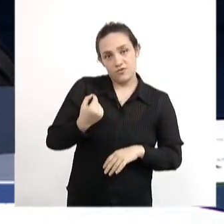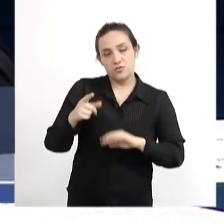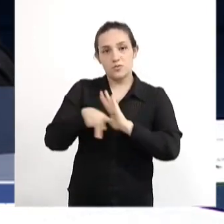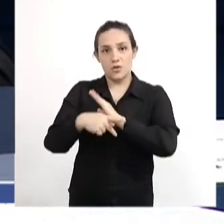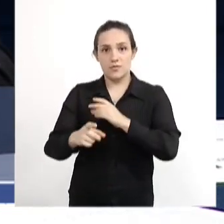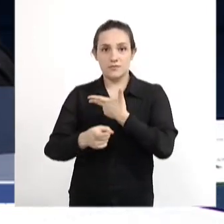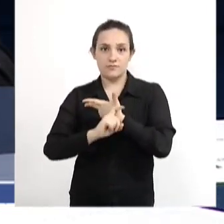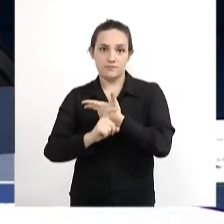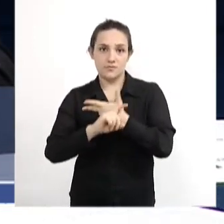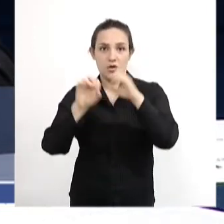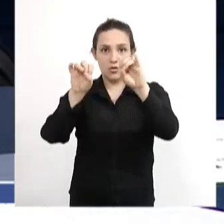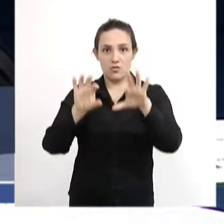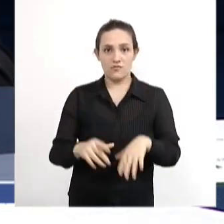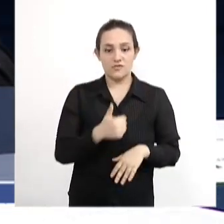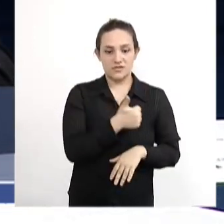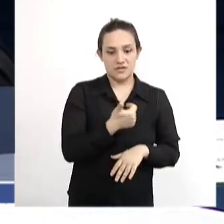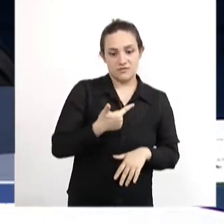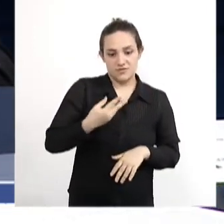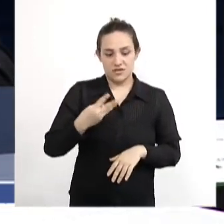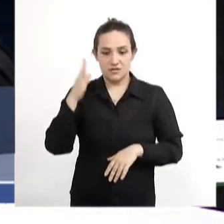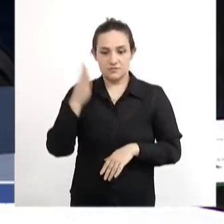Executivo. Ofício